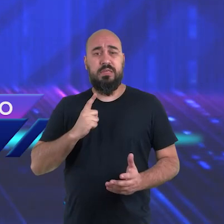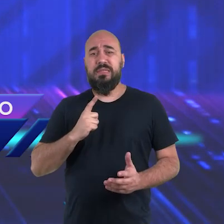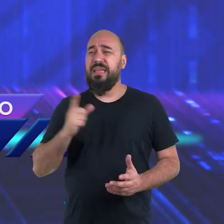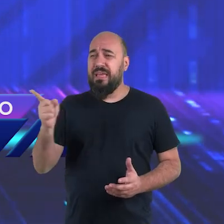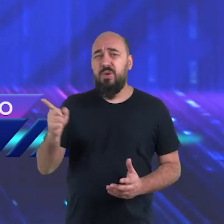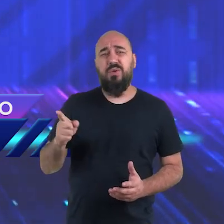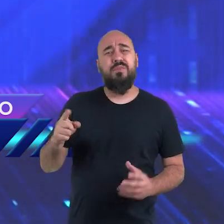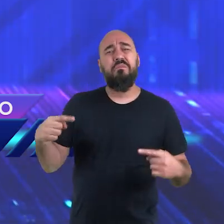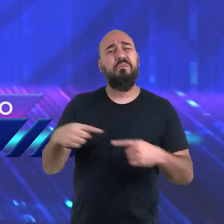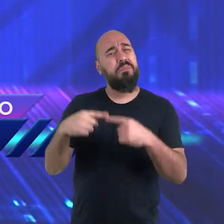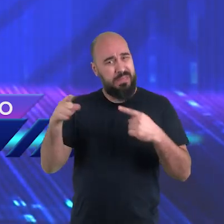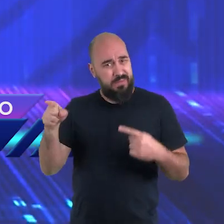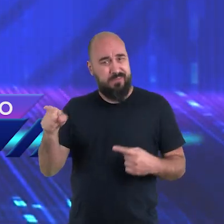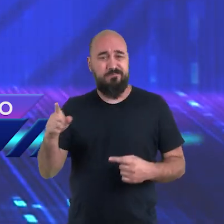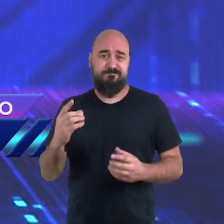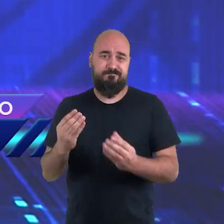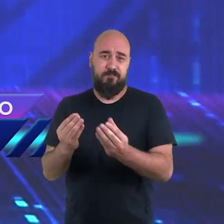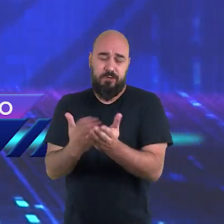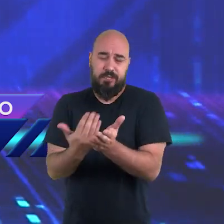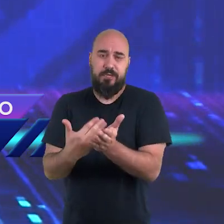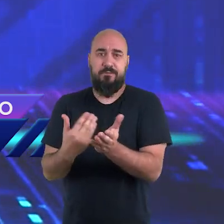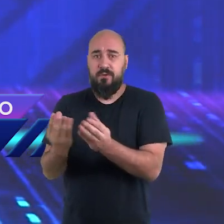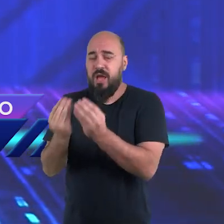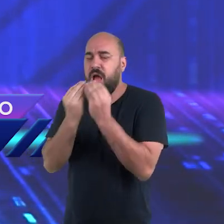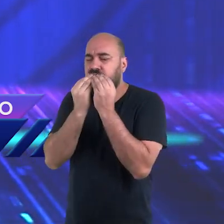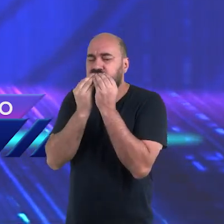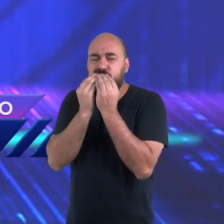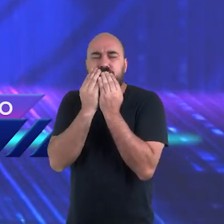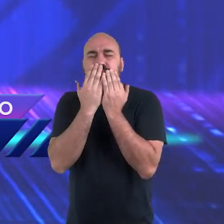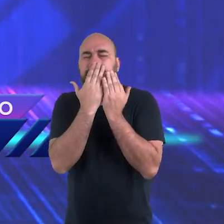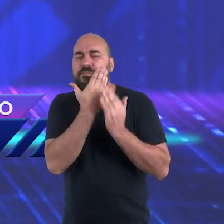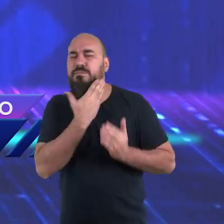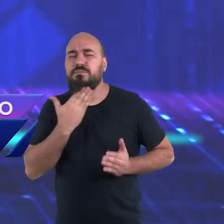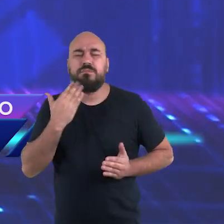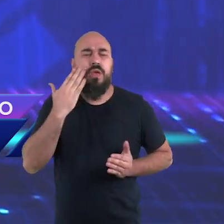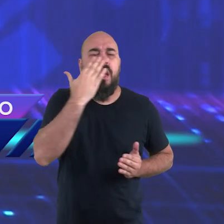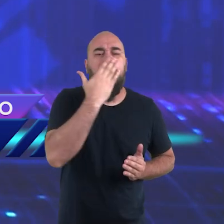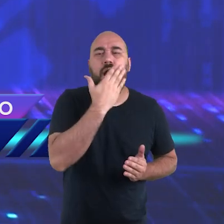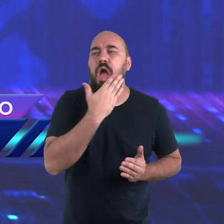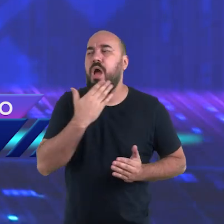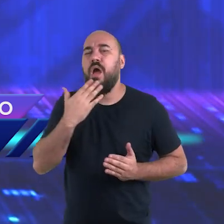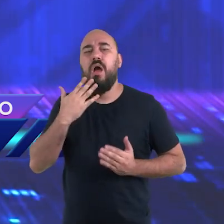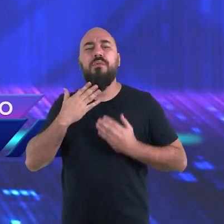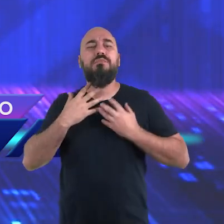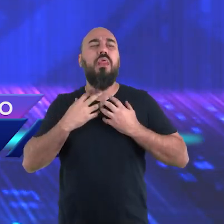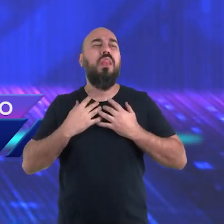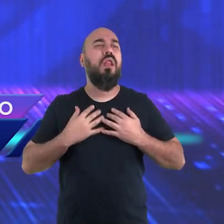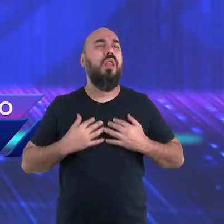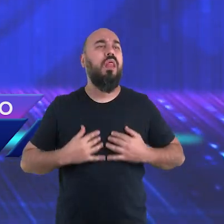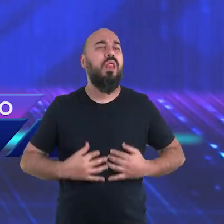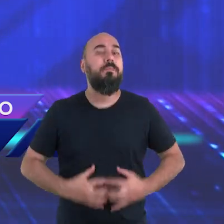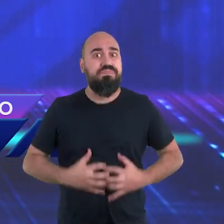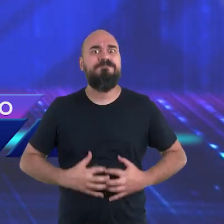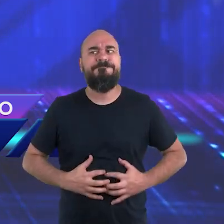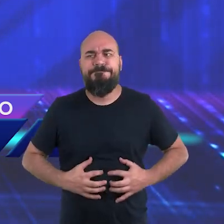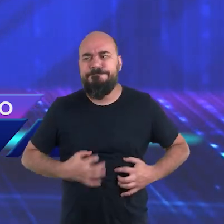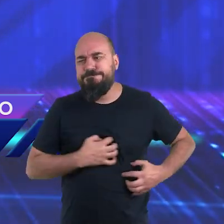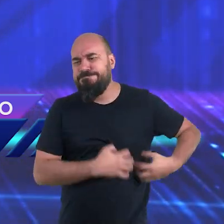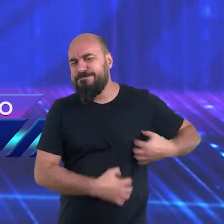na boca era doce como mel e no estômago tornou-se amargo, aponta para o desapontamento do povo de